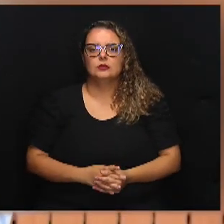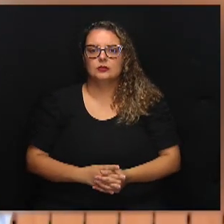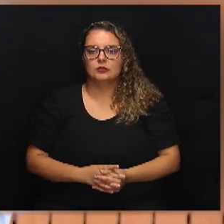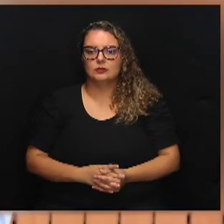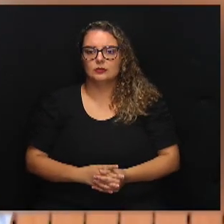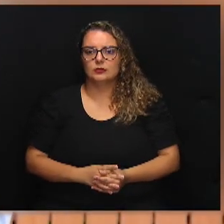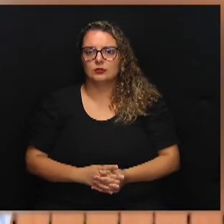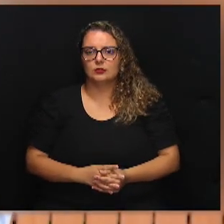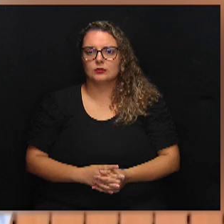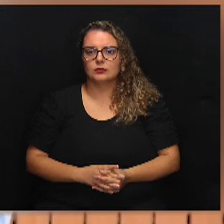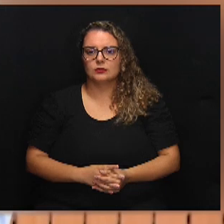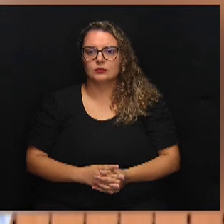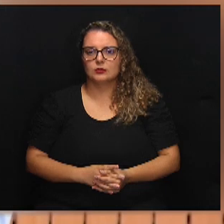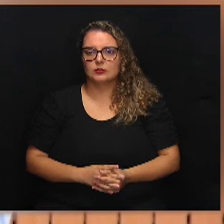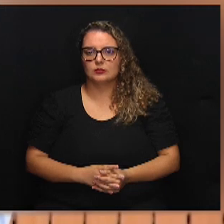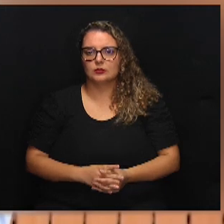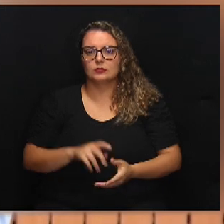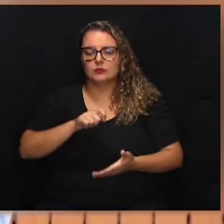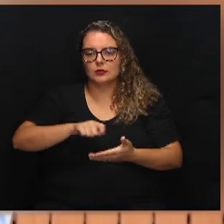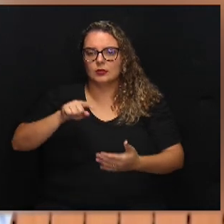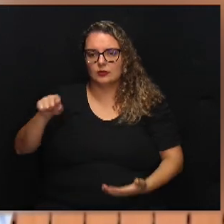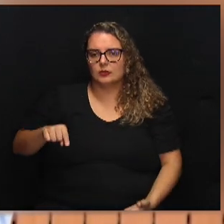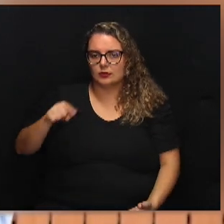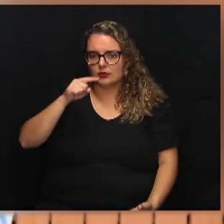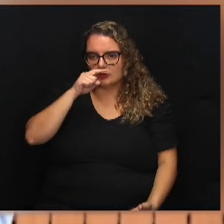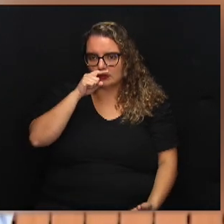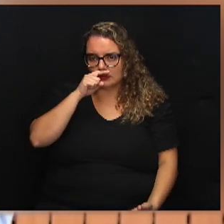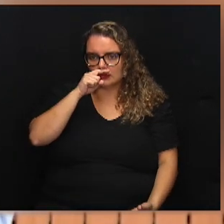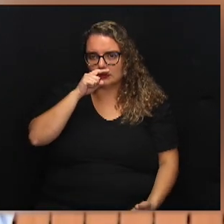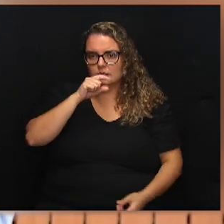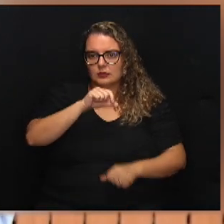240.962, de autoria do senhor Zé Carlos, que altera a lei